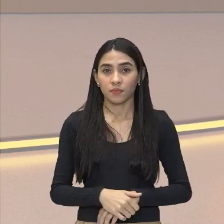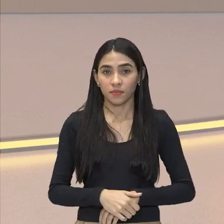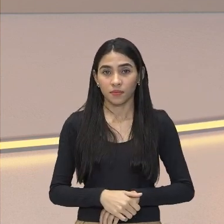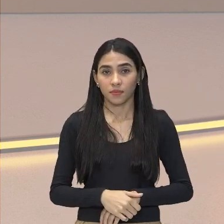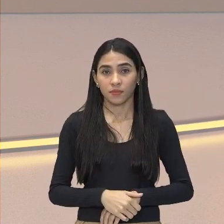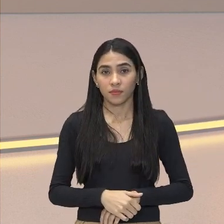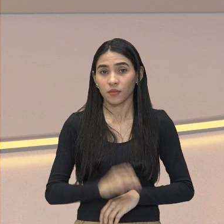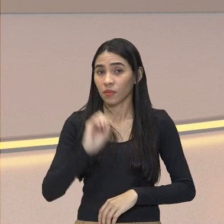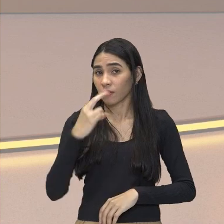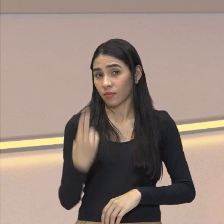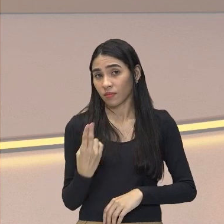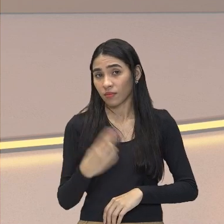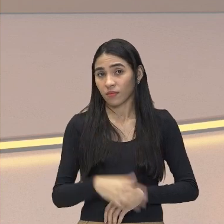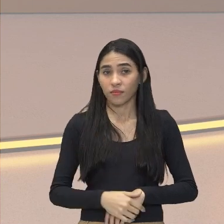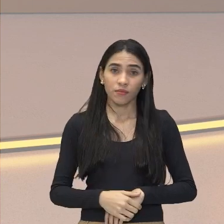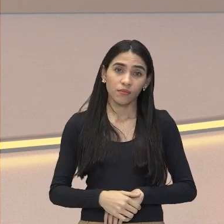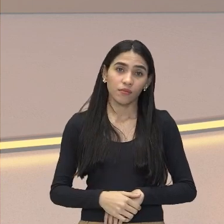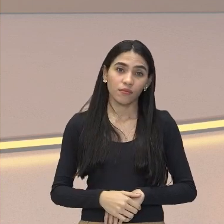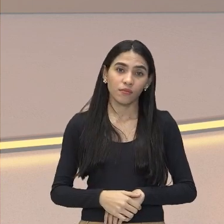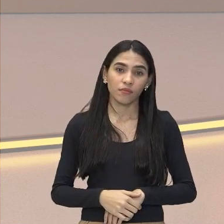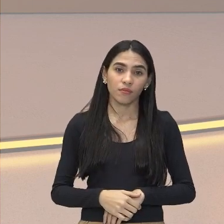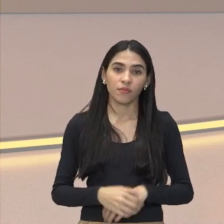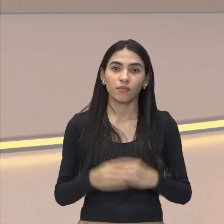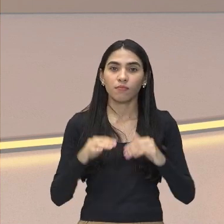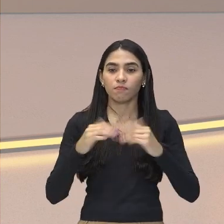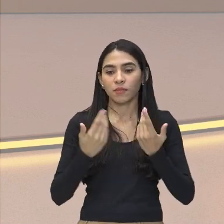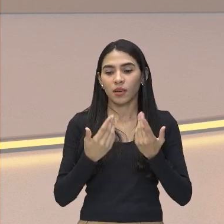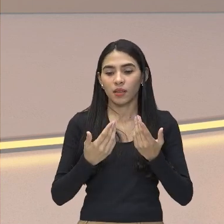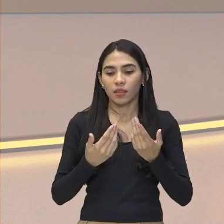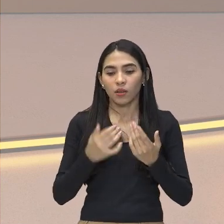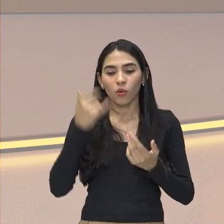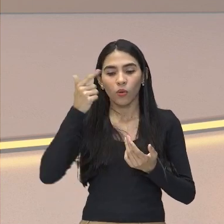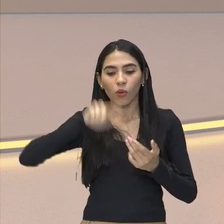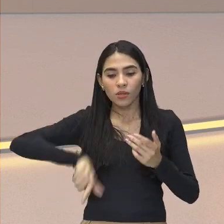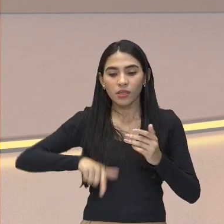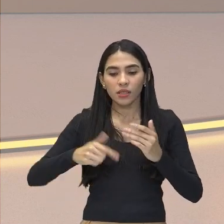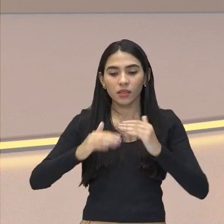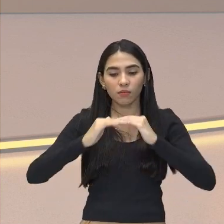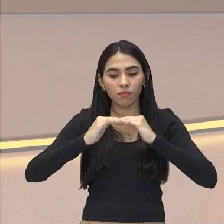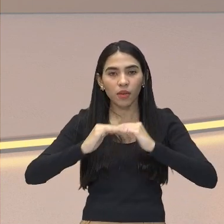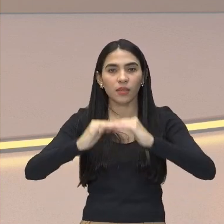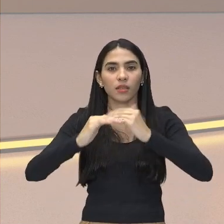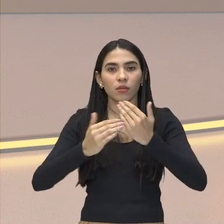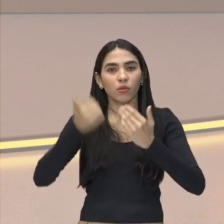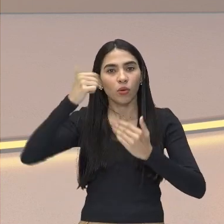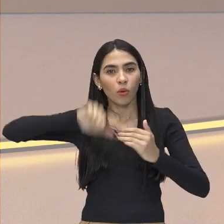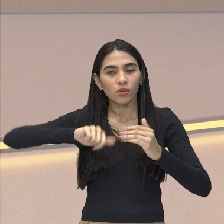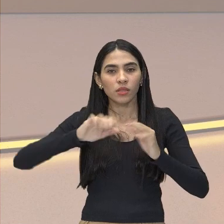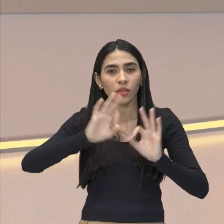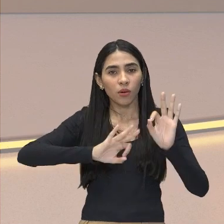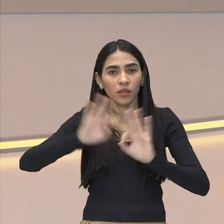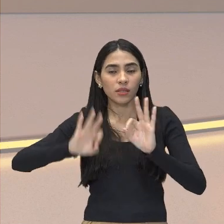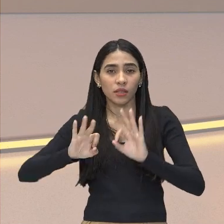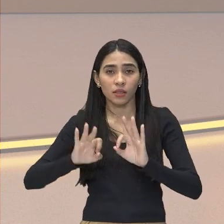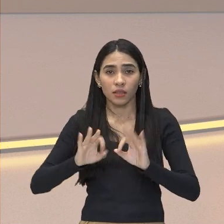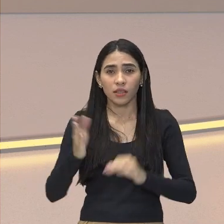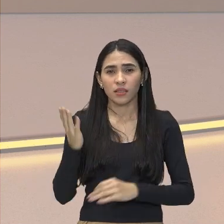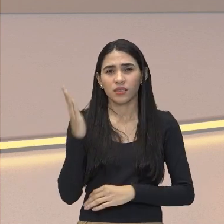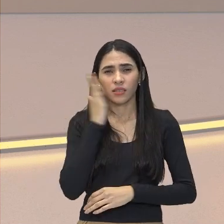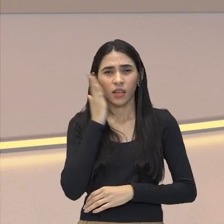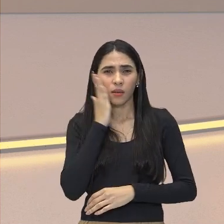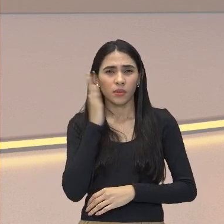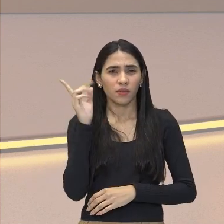fala, ou deixar a coisa mais concreta novamente nesse processo todo. A gente sabe que não é fácil, porque